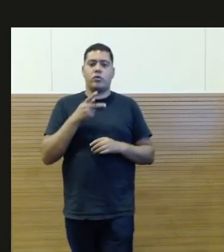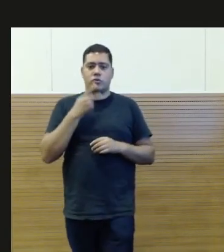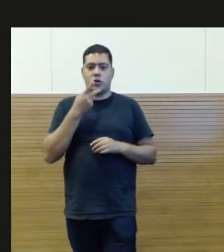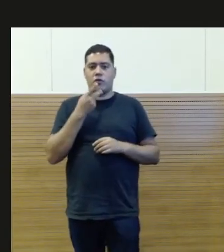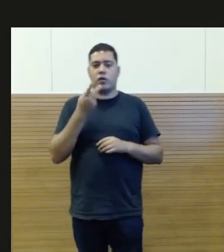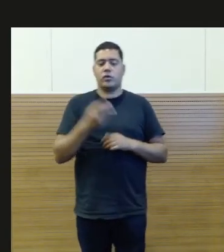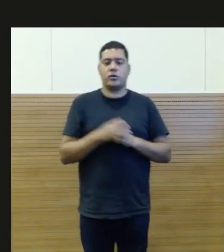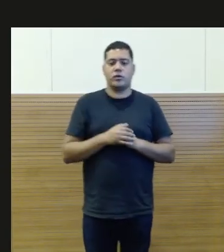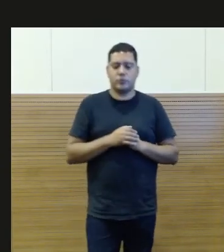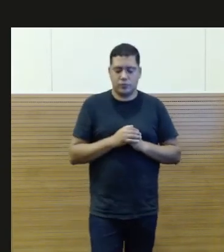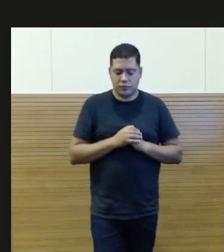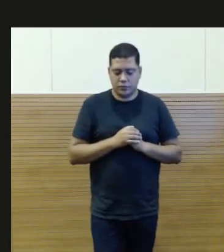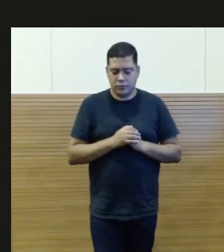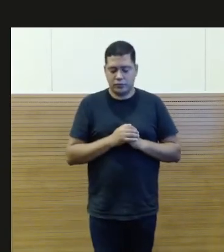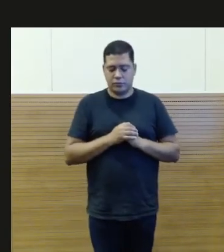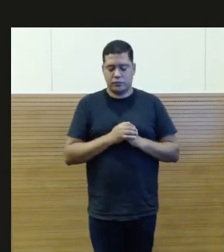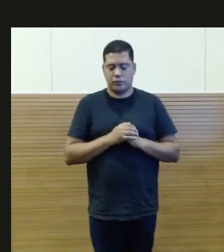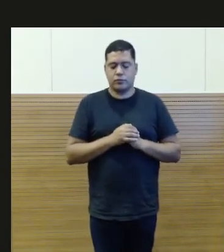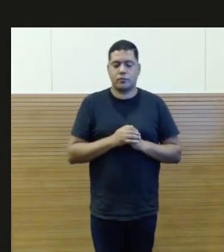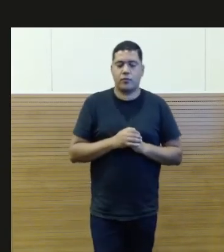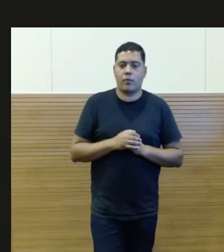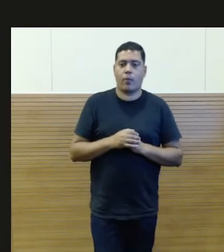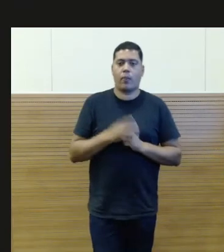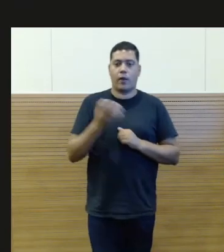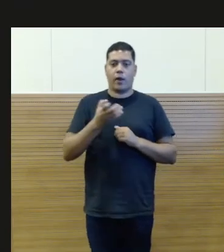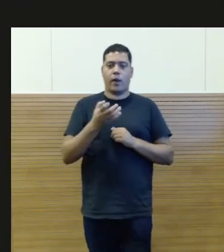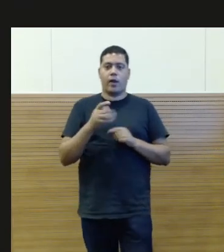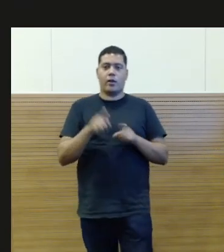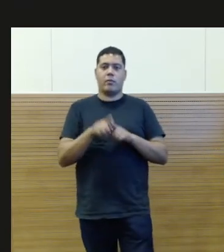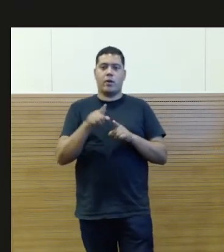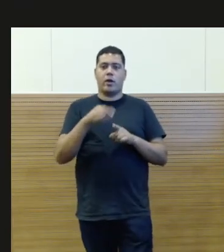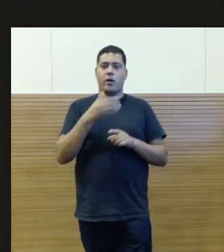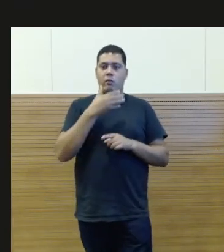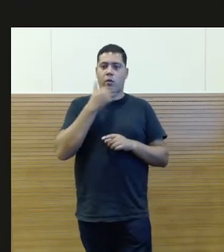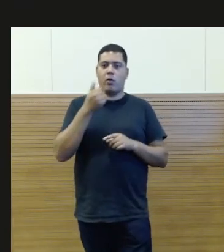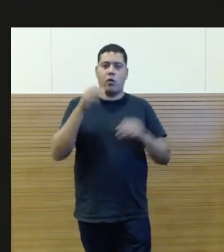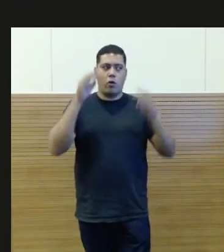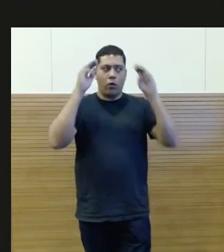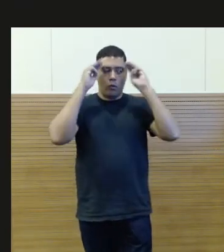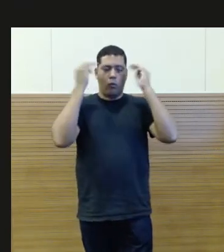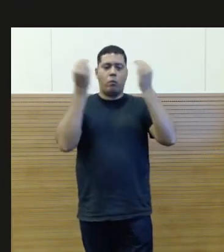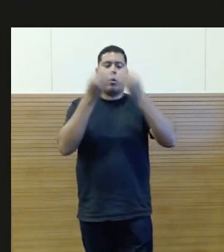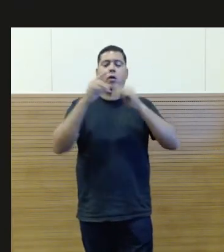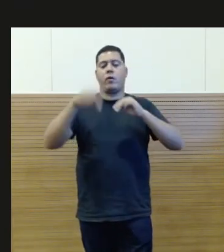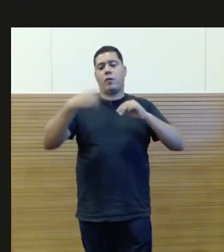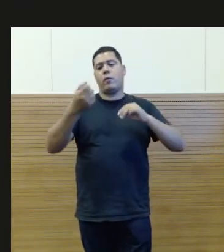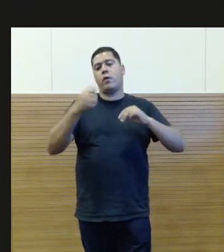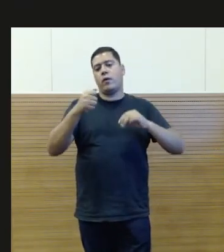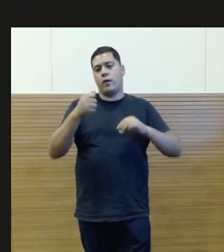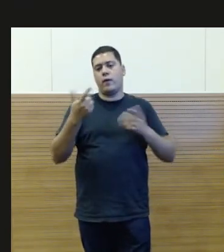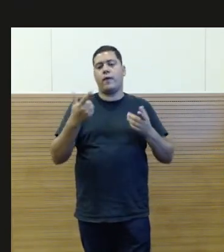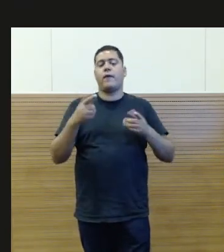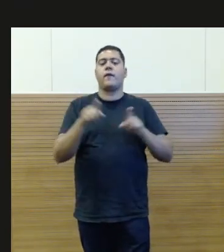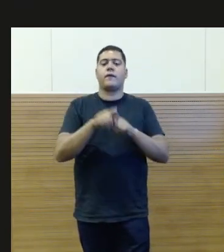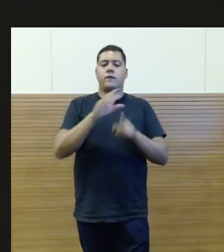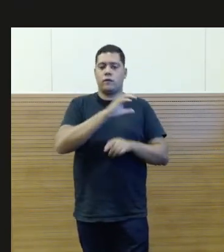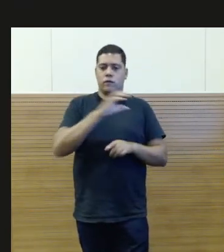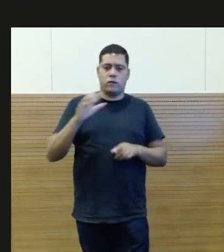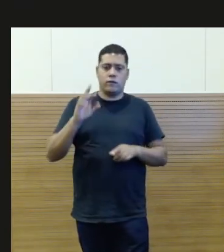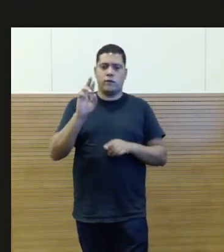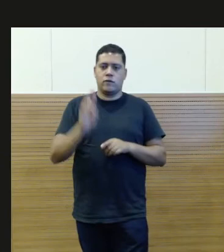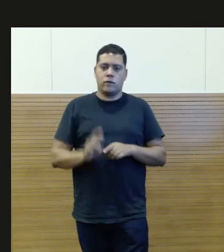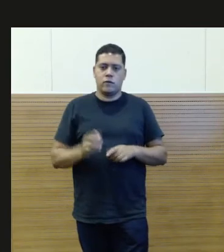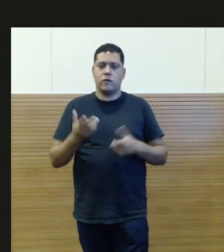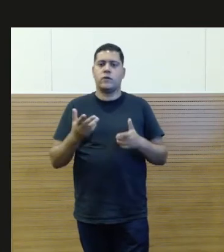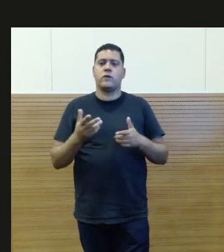vêm buscando essa melhoria, como o México, em seguida a Argentina, enfim, Costa Rica, os outros países,